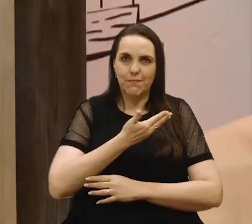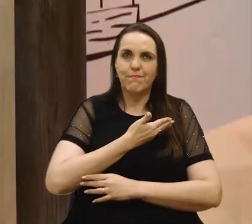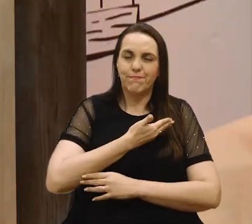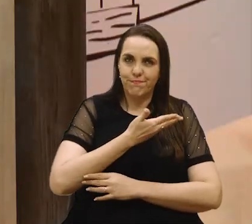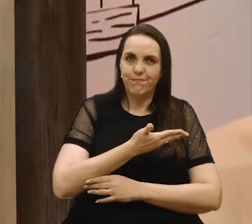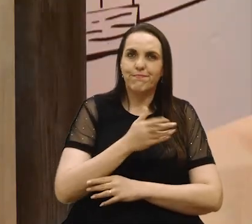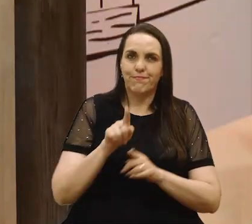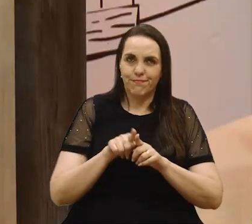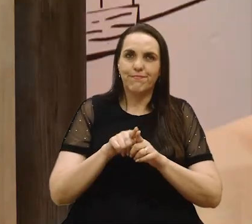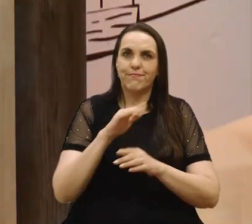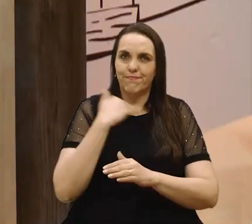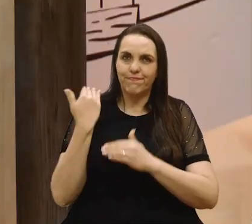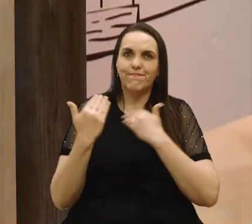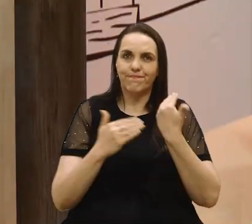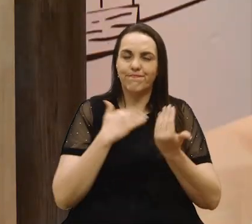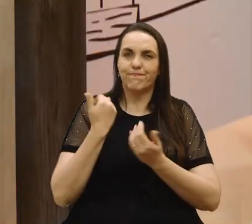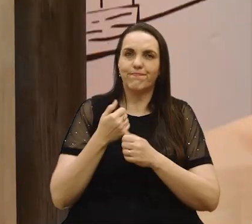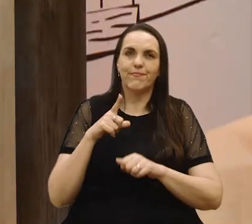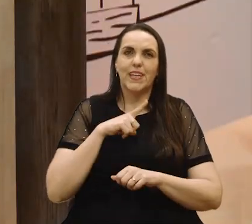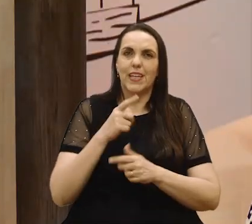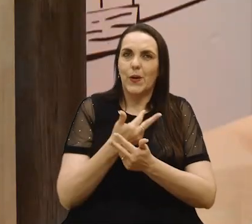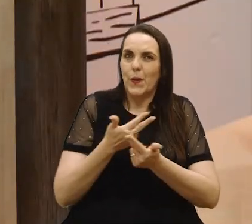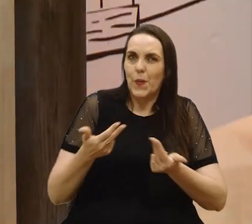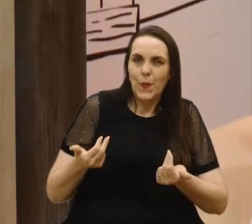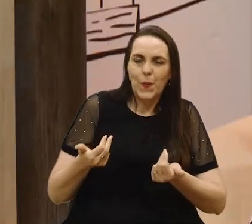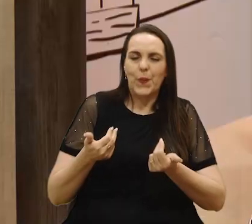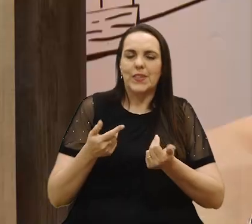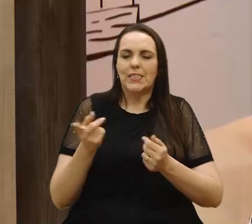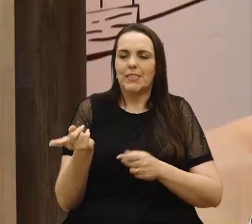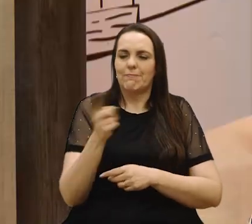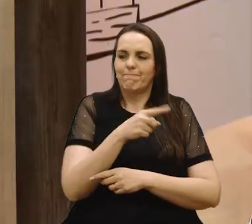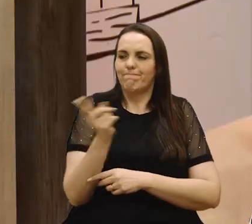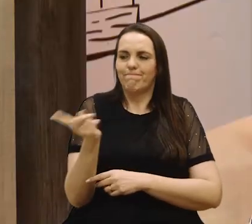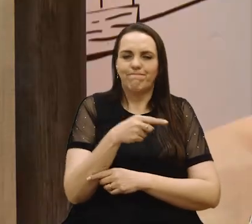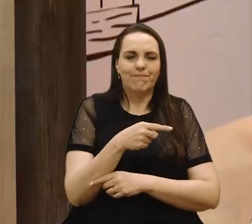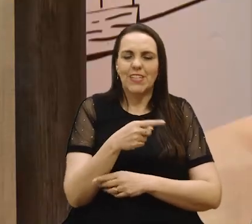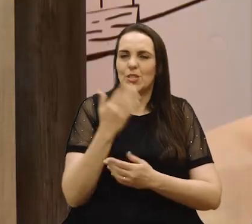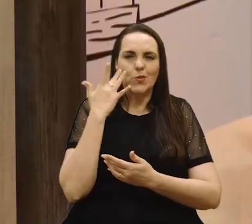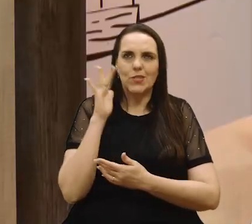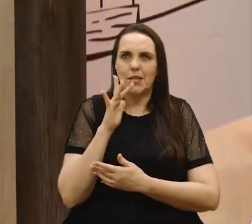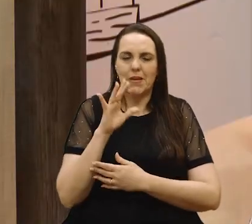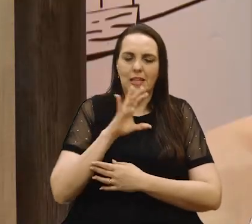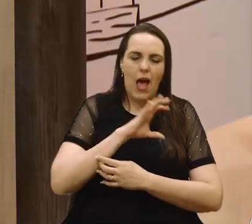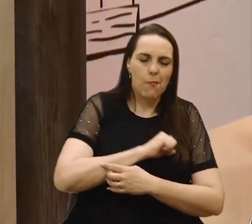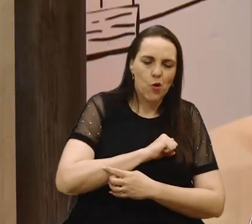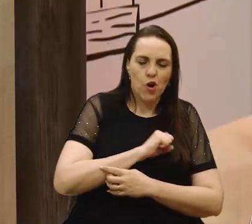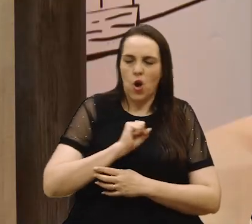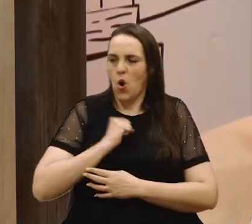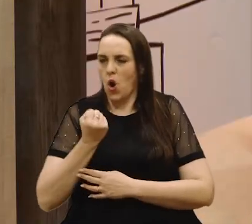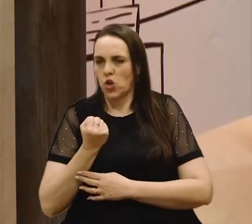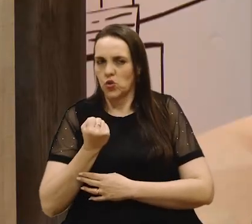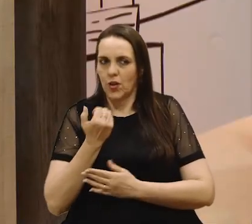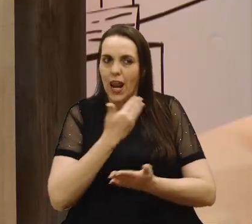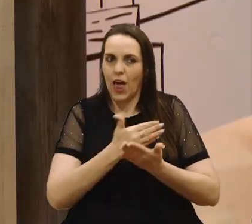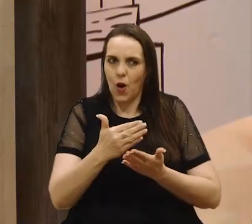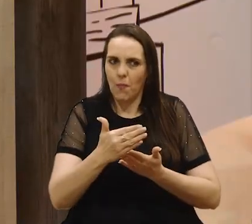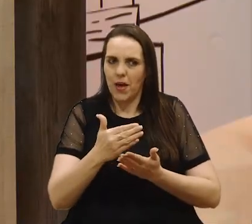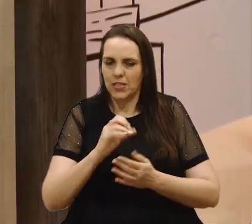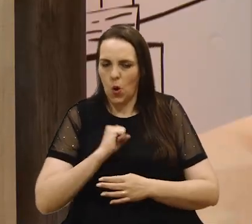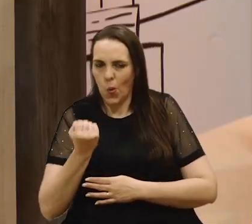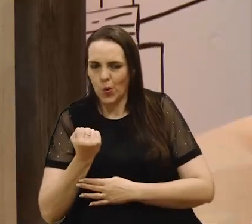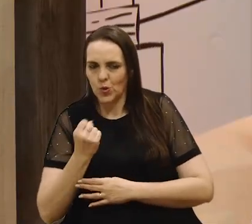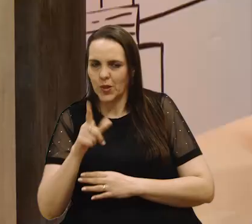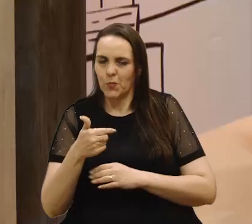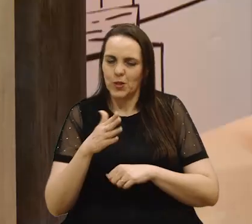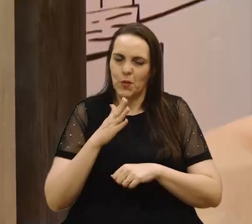ama os amigos que ela perdeu, e ela tem essa coisa com a Tati de não saber se ama ou se odeia. Ela começa dizendo que odeia,